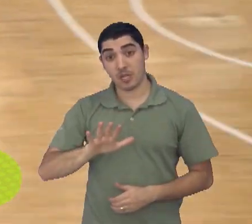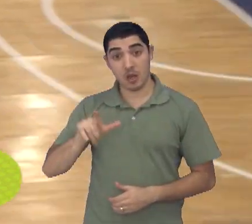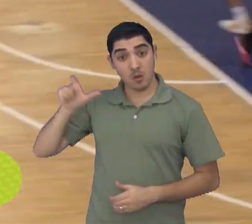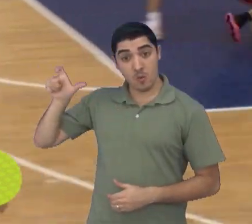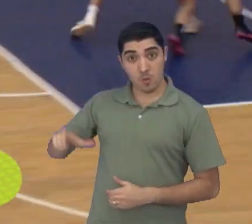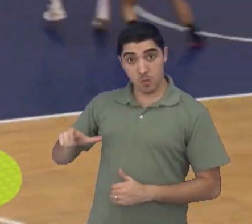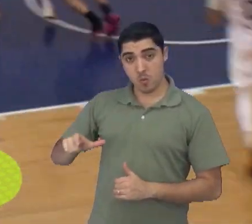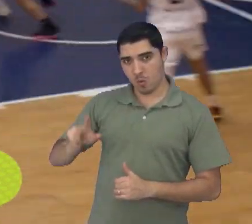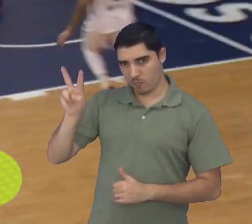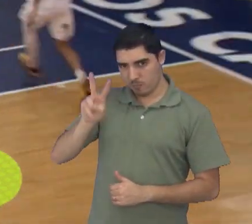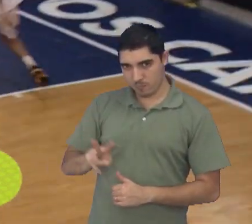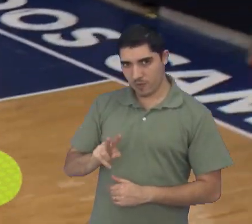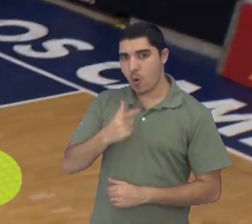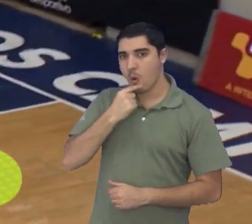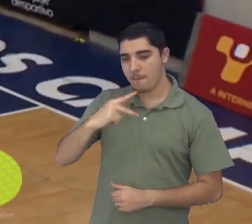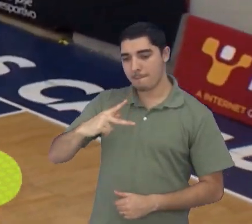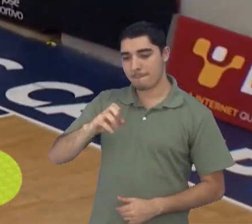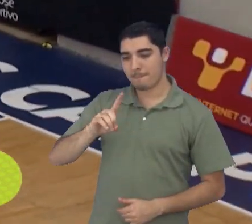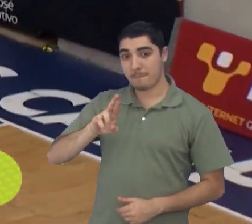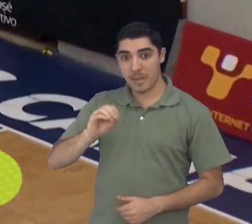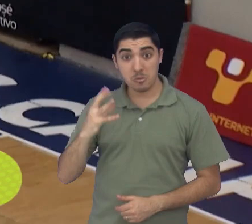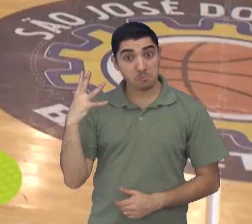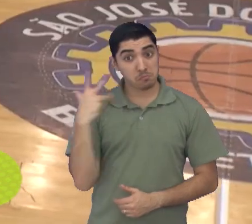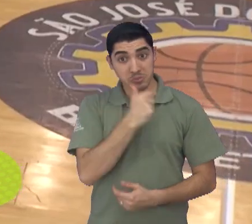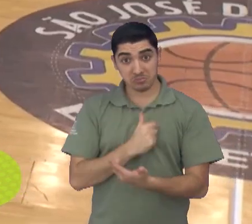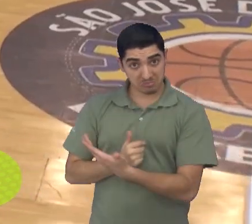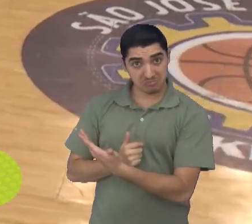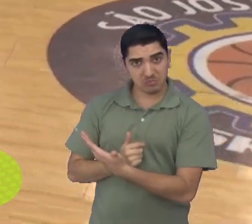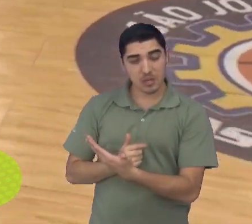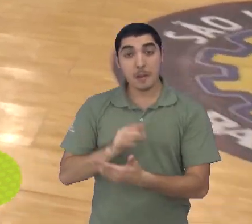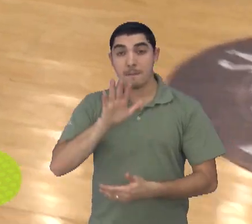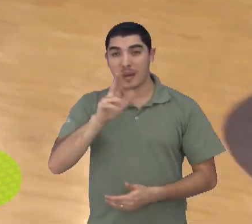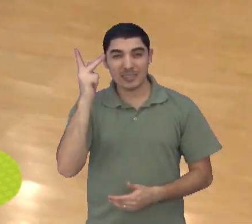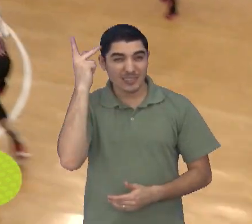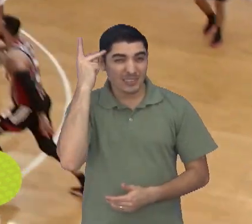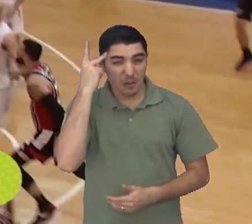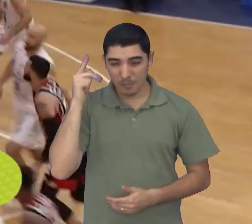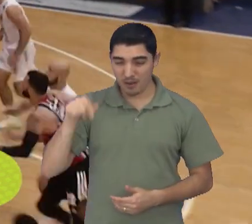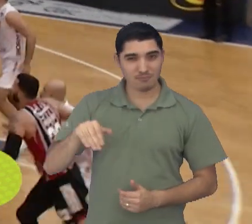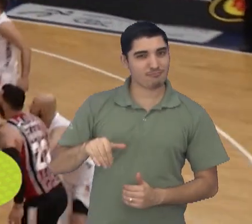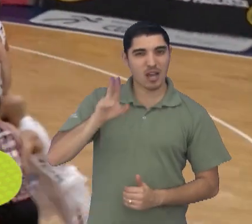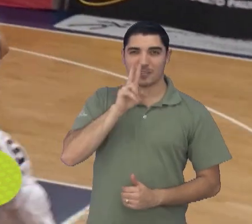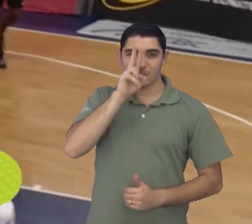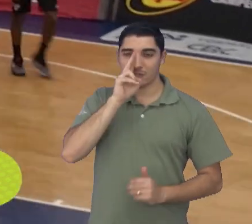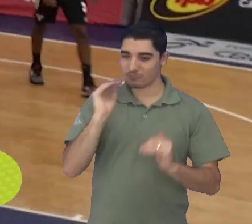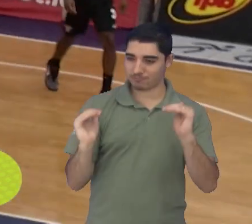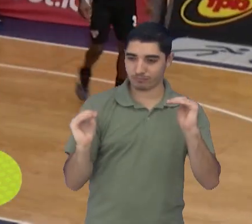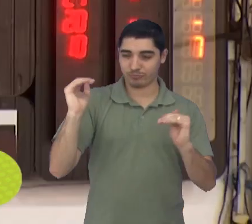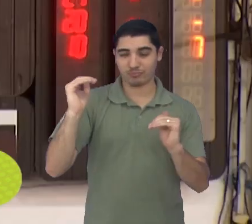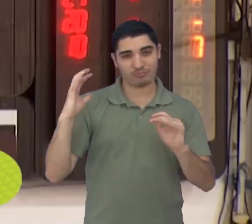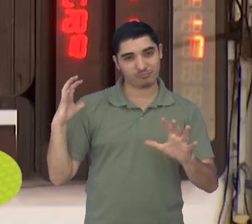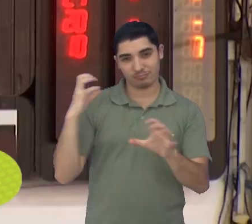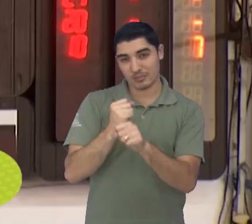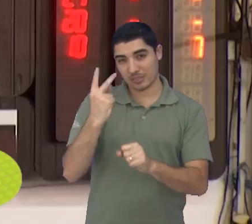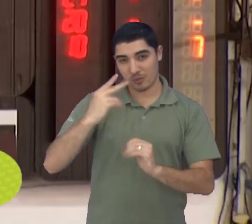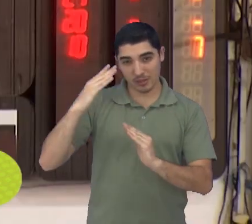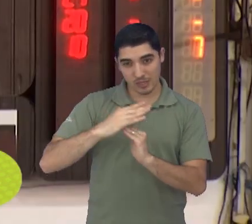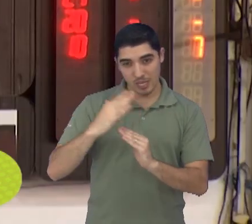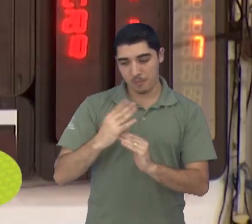venezuelano Pedro Chorio fez essa bela cesta. Mas o São Paulo se manteve à frente no placar e fechou o segundo